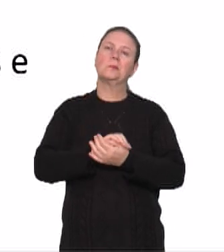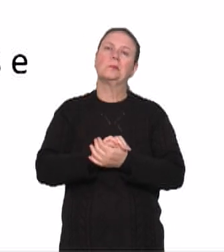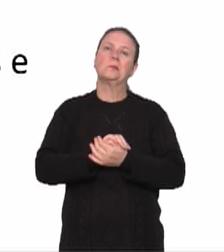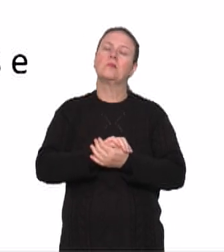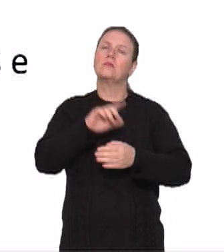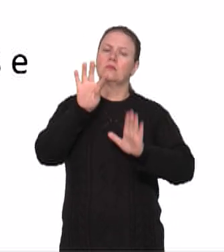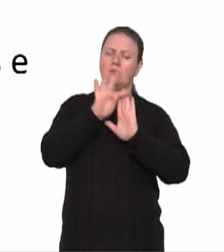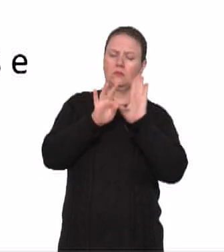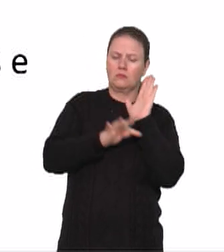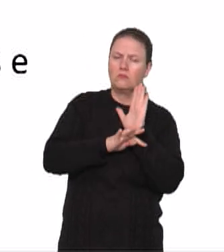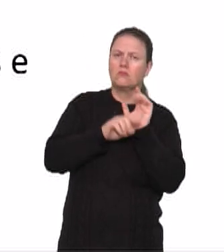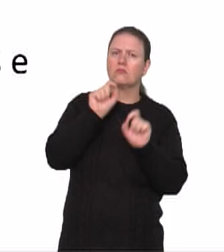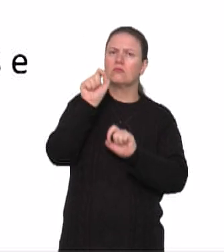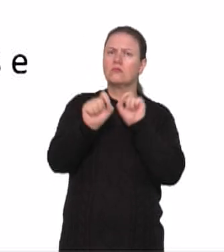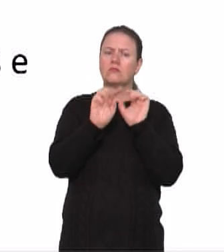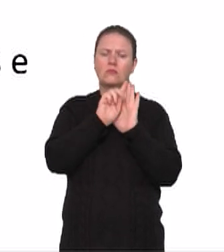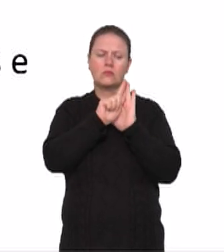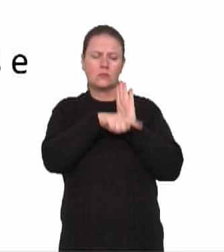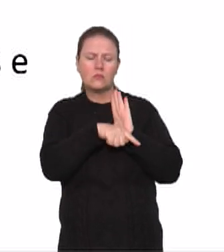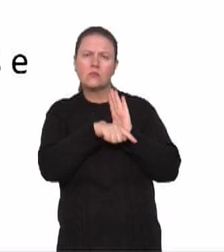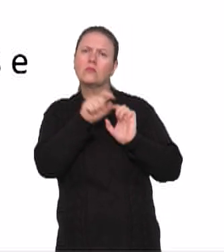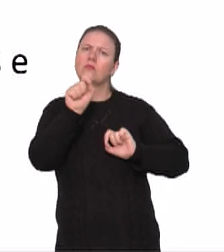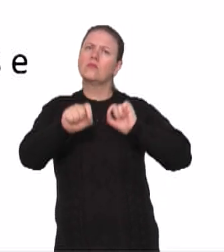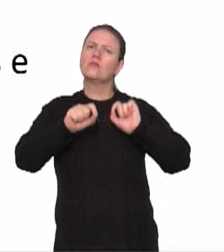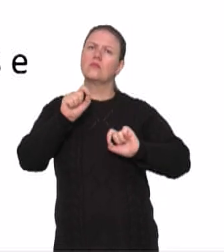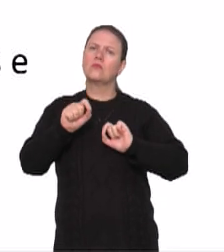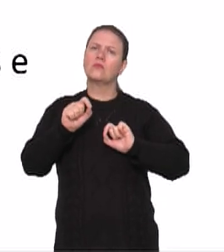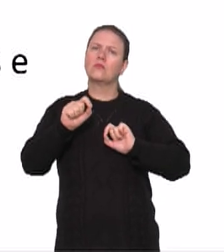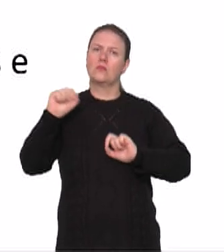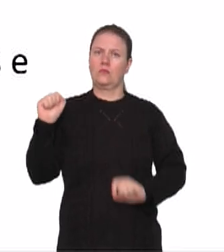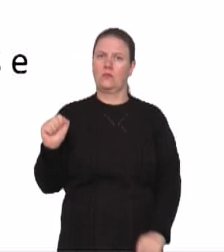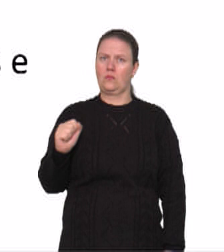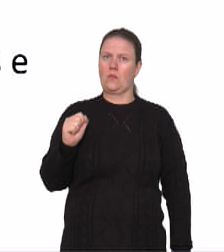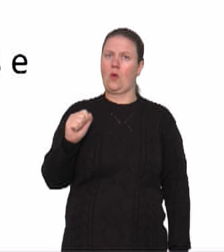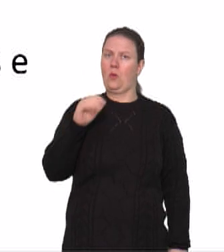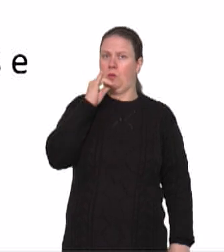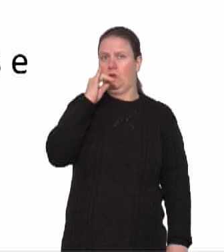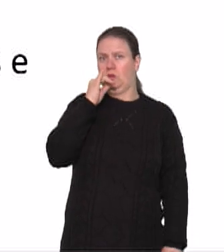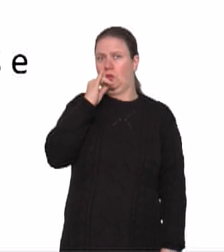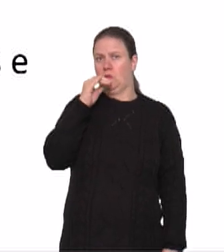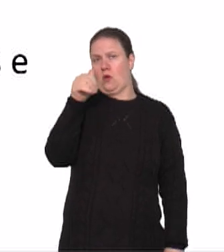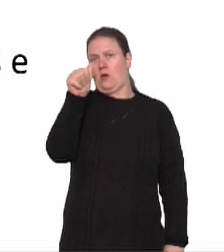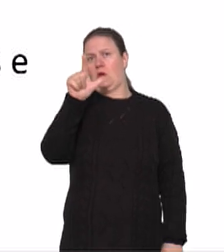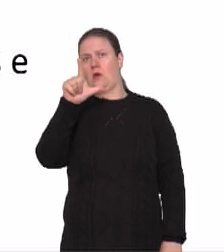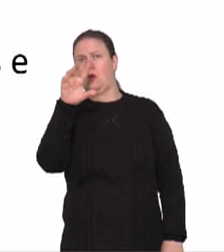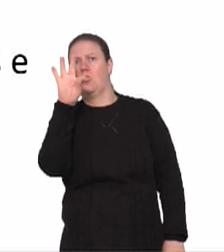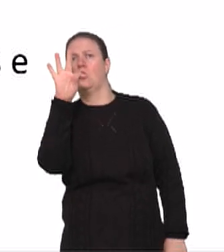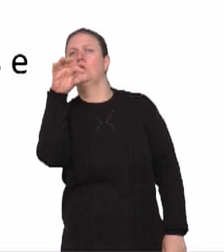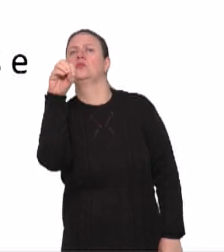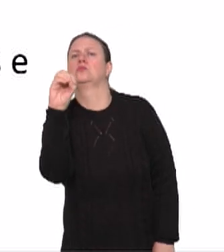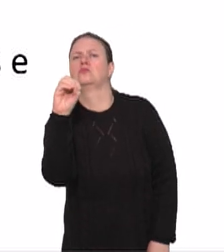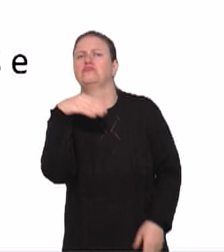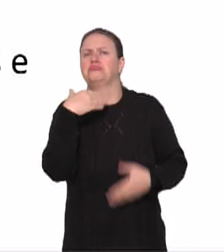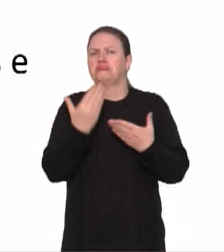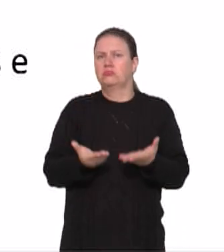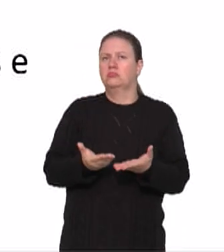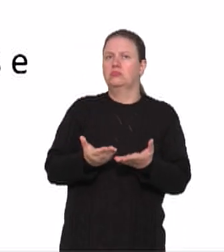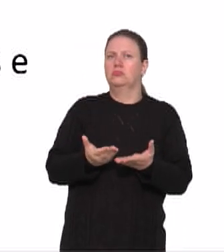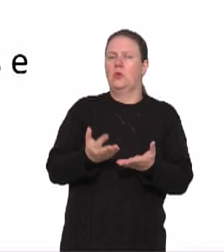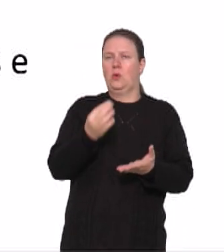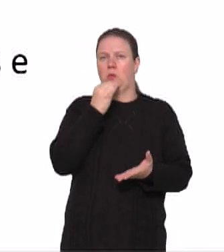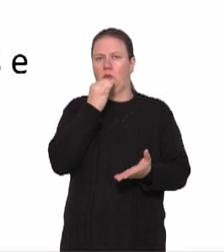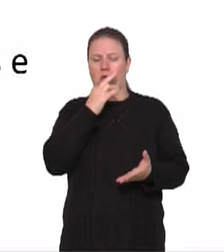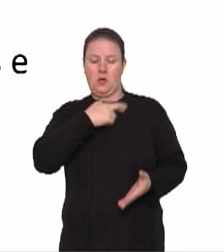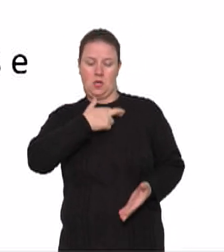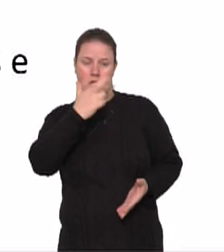texto dramático, do gênero dramático, são o auto, né? O auto é uma peça teatral que geralmente se refere a assuntos religiosos